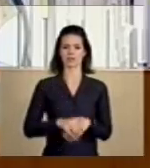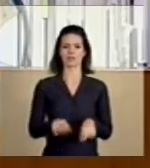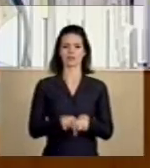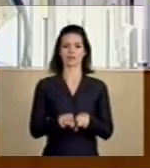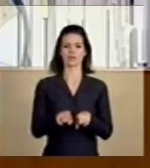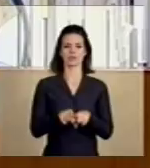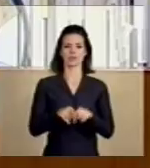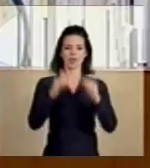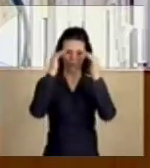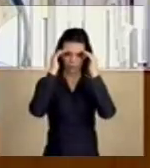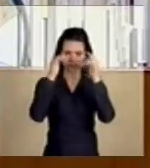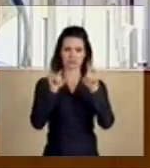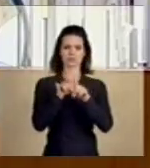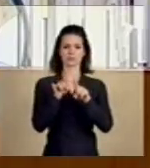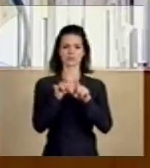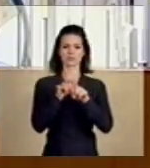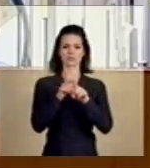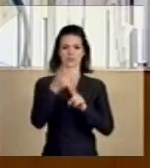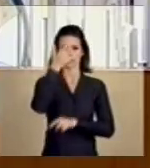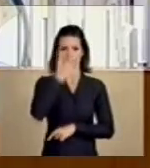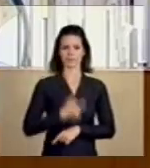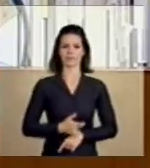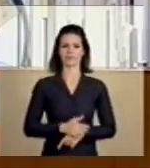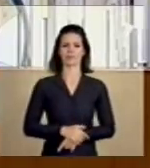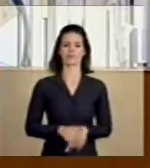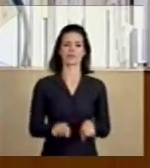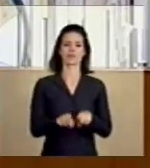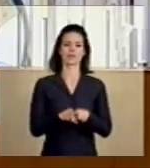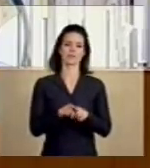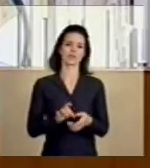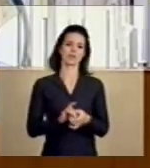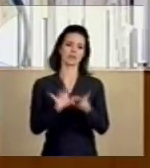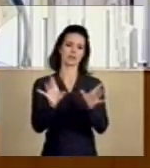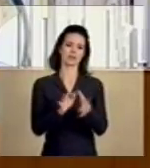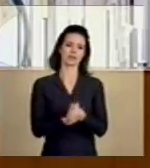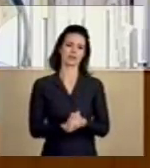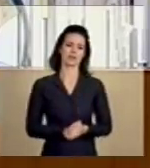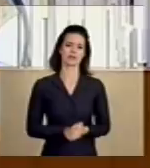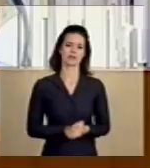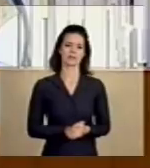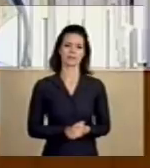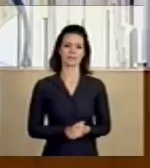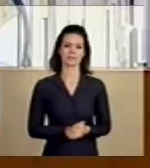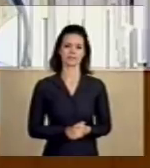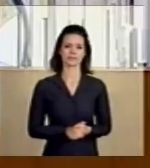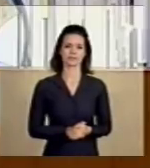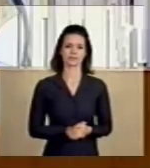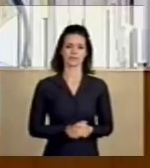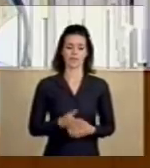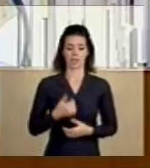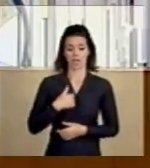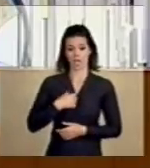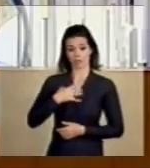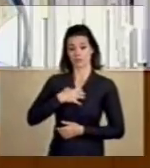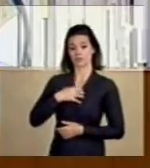honra, respeito à honra e à imagem, e o princípio da liberdade, porque ninguém é livre sendo o que o outro diz que você é, aquilo que